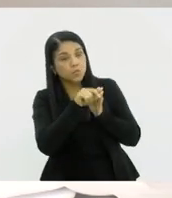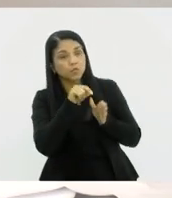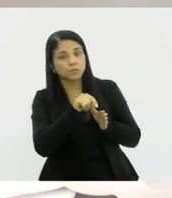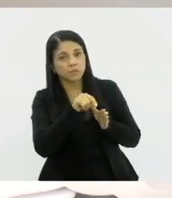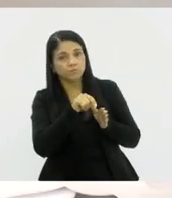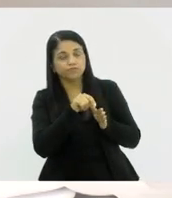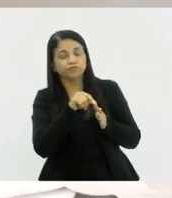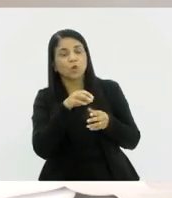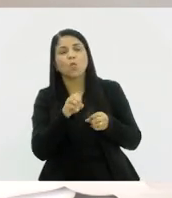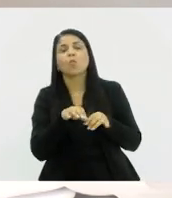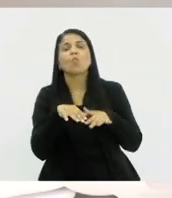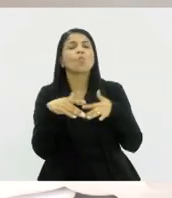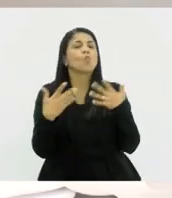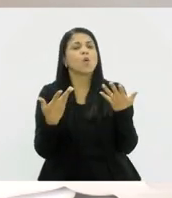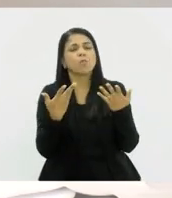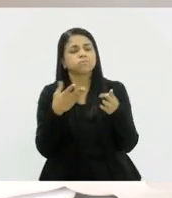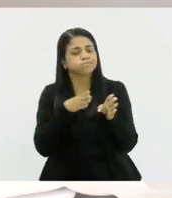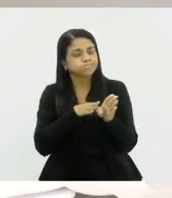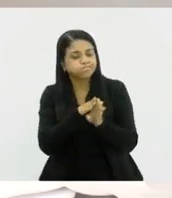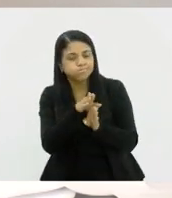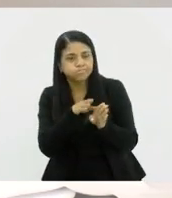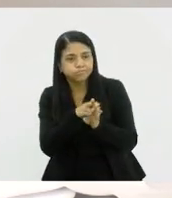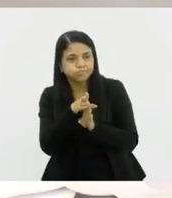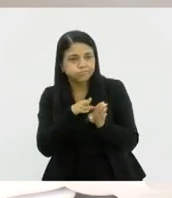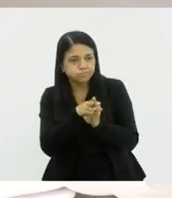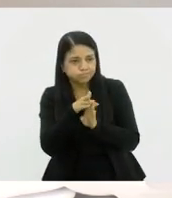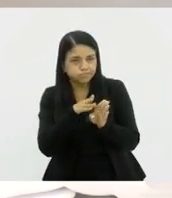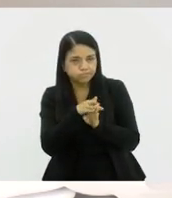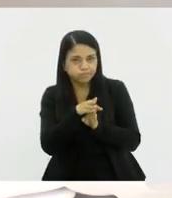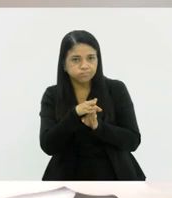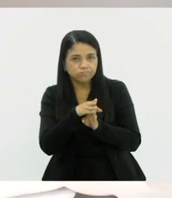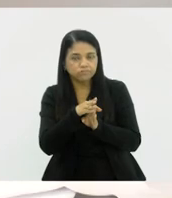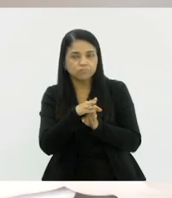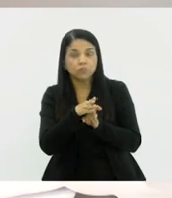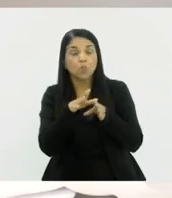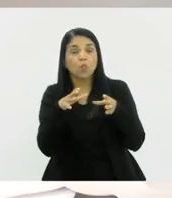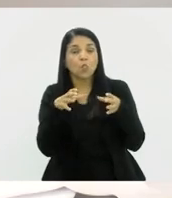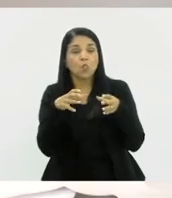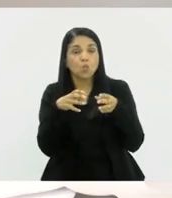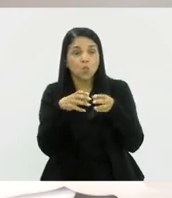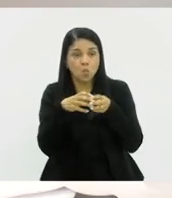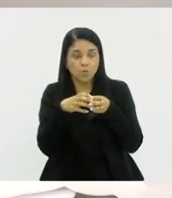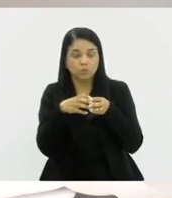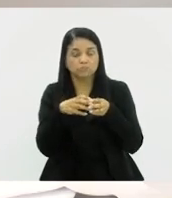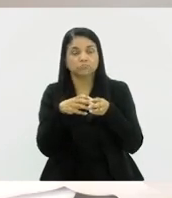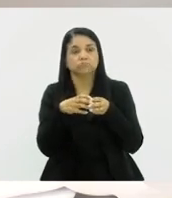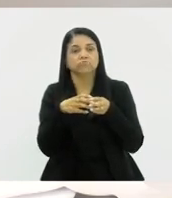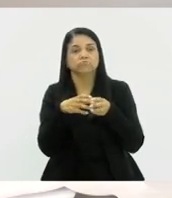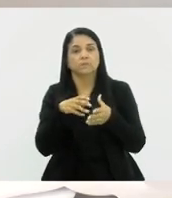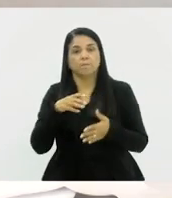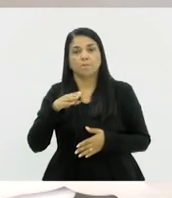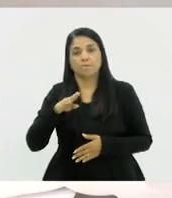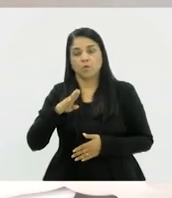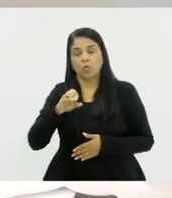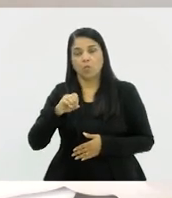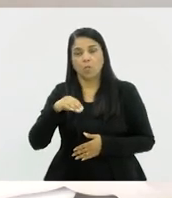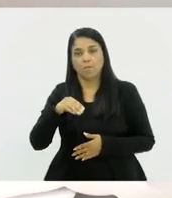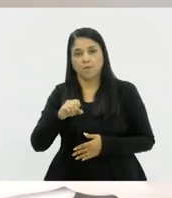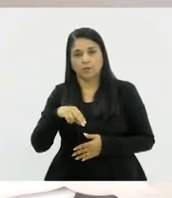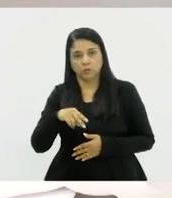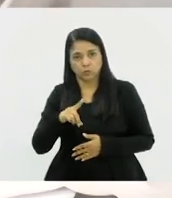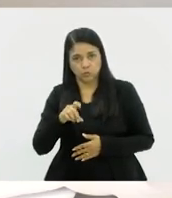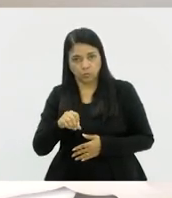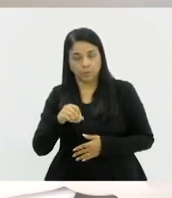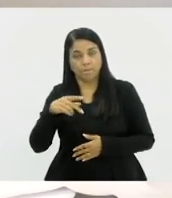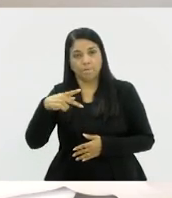é a orientação que o comando da da PM dá aos seus agentes que